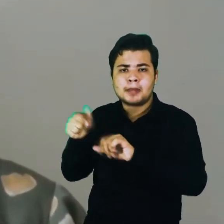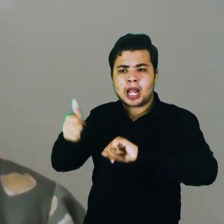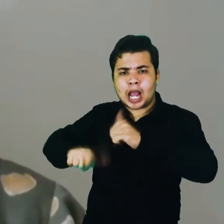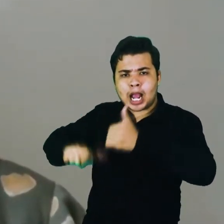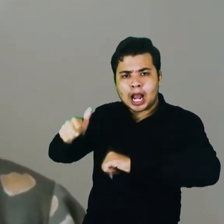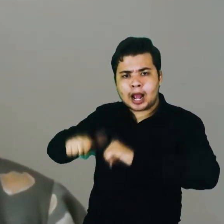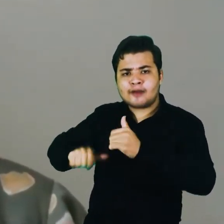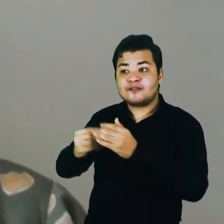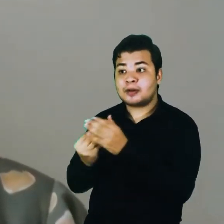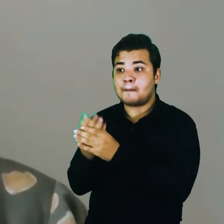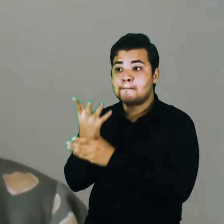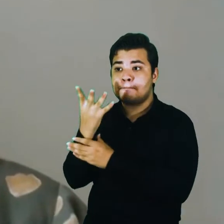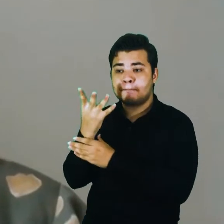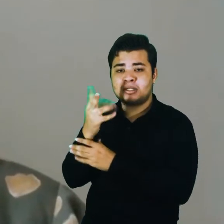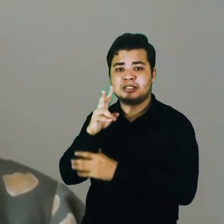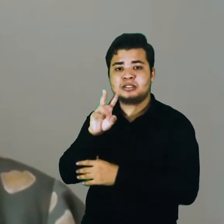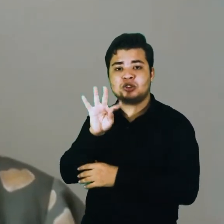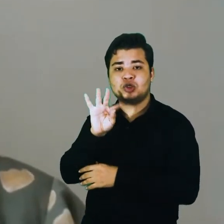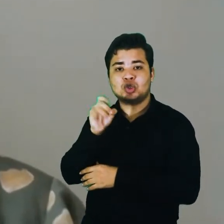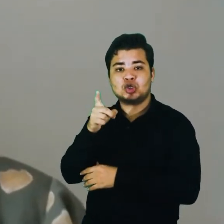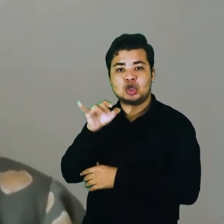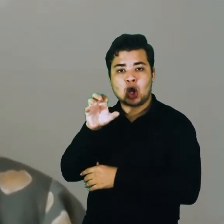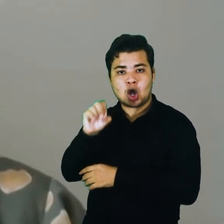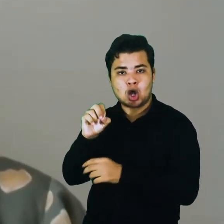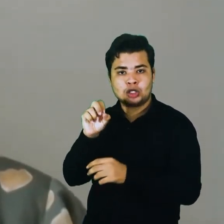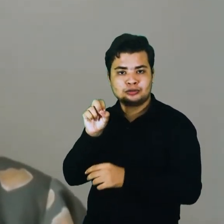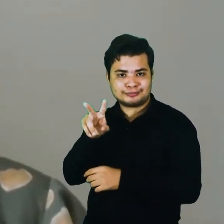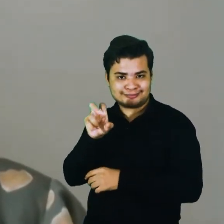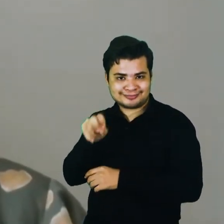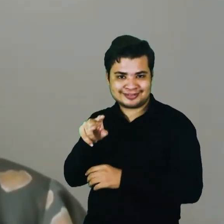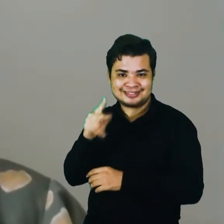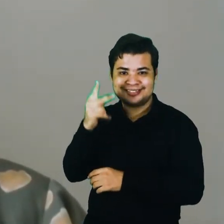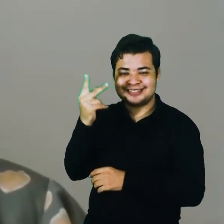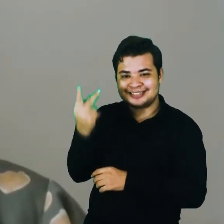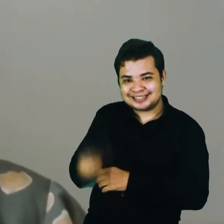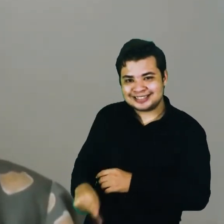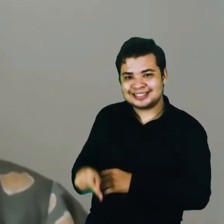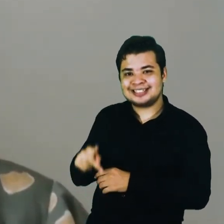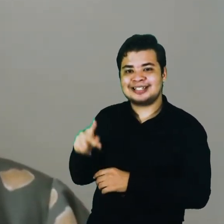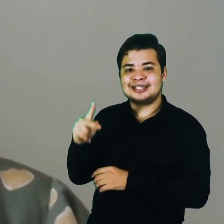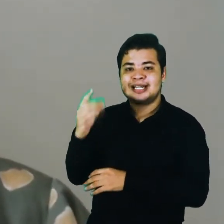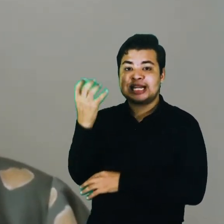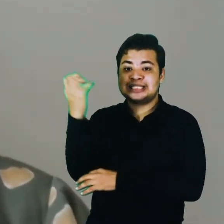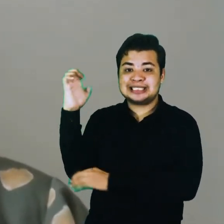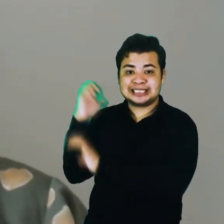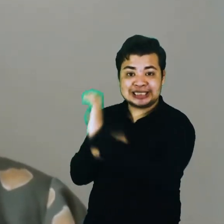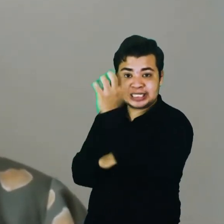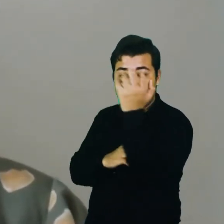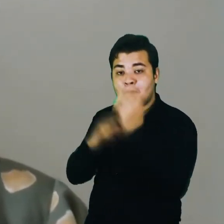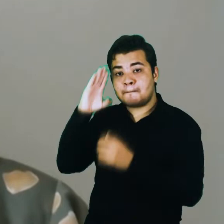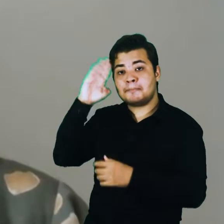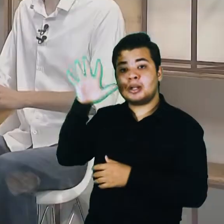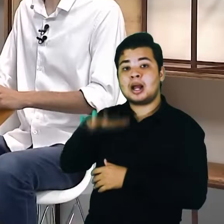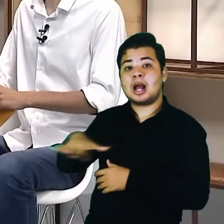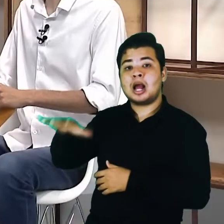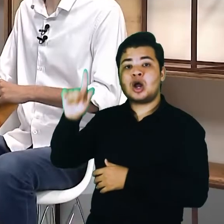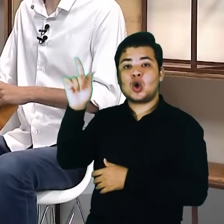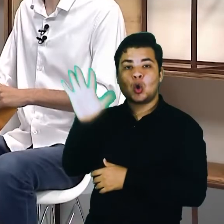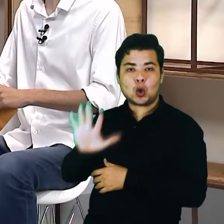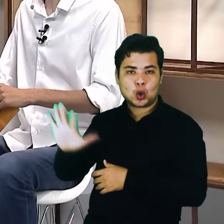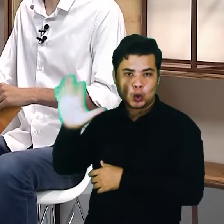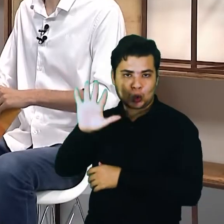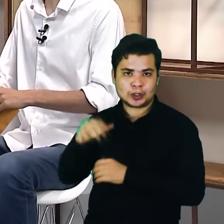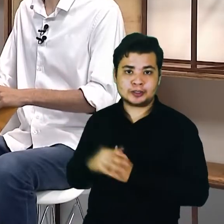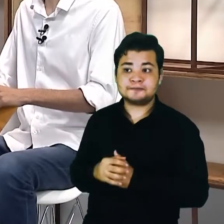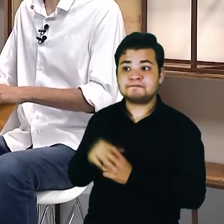de toxicidade de plantas tóxicas aqui do Cerrado, especialmente da região de Goiás. Então, o herbário